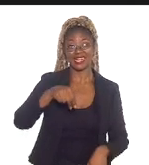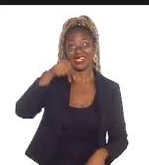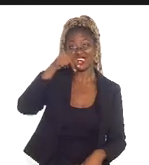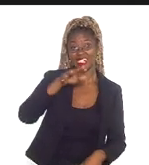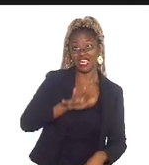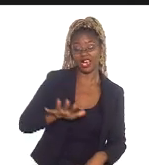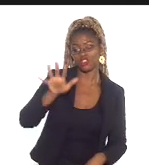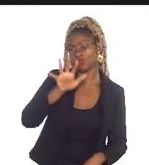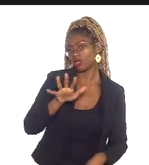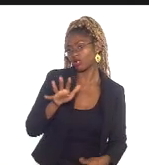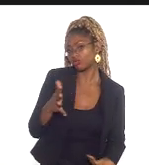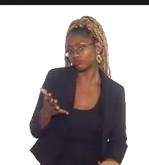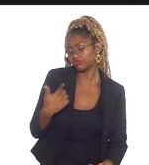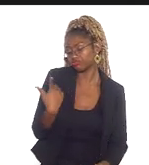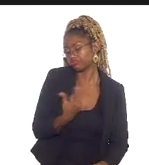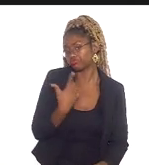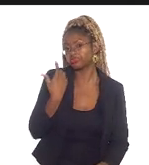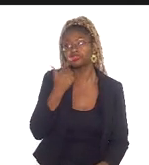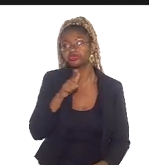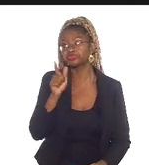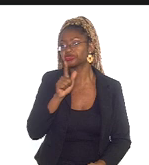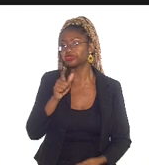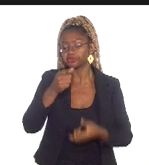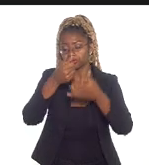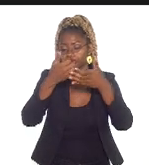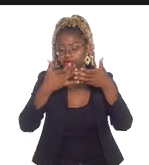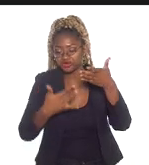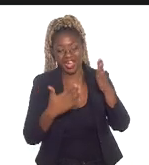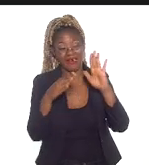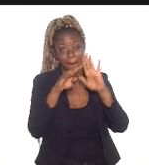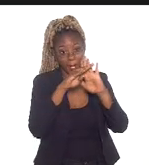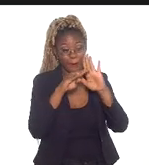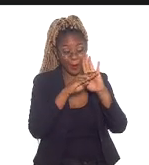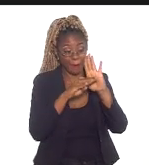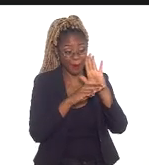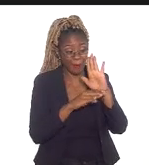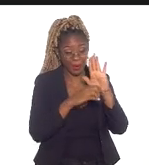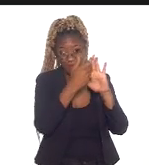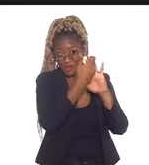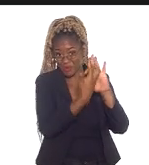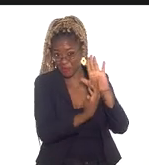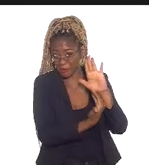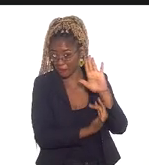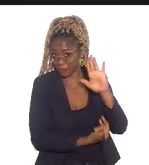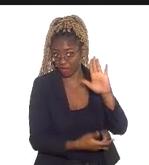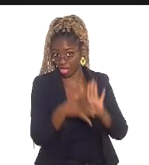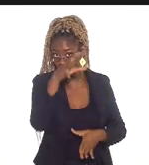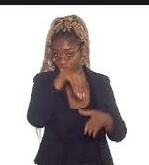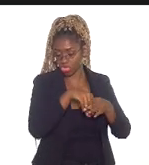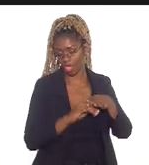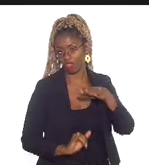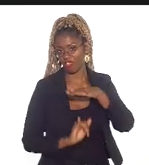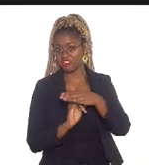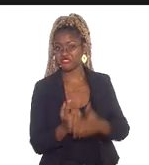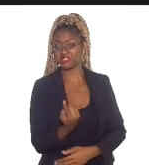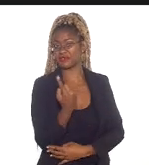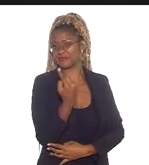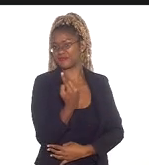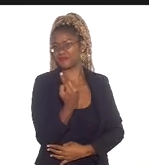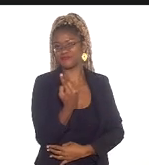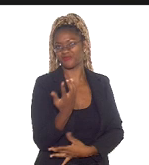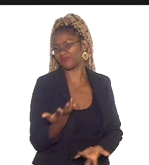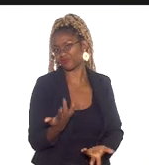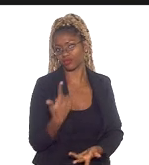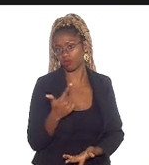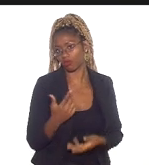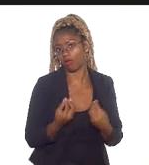e nós não conseguimos classificá-los dentro de uma instituição especificamente. Então,